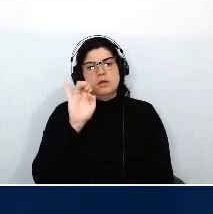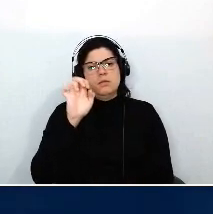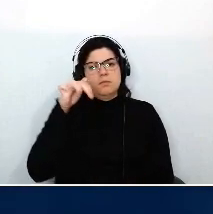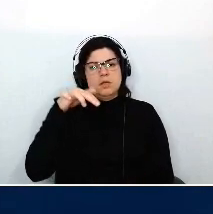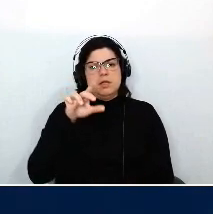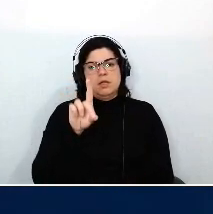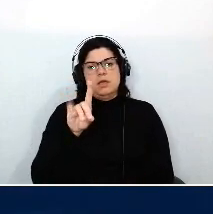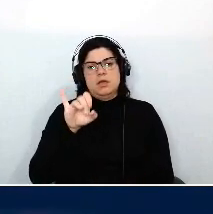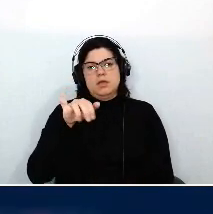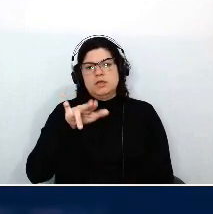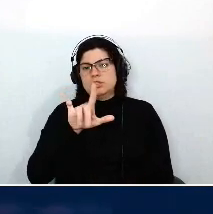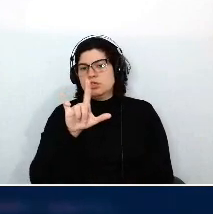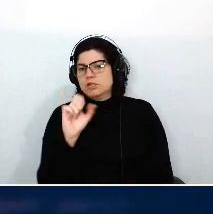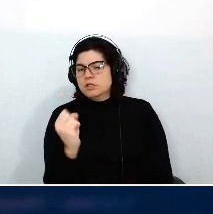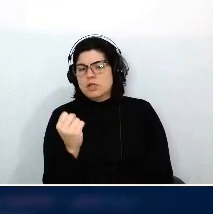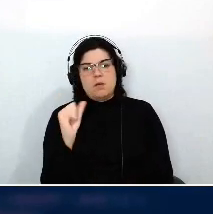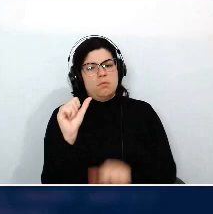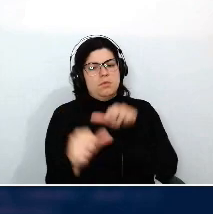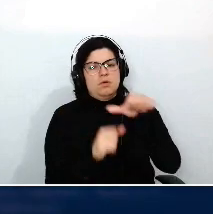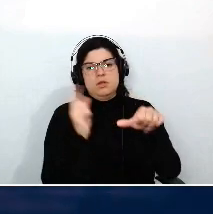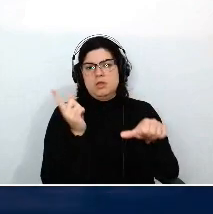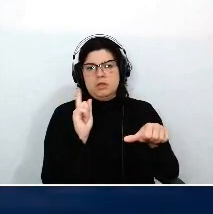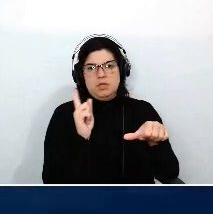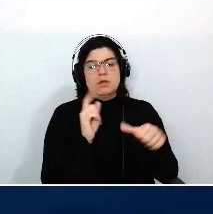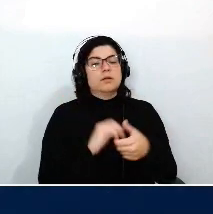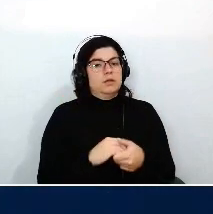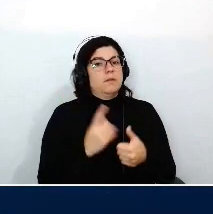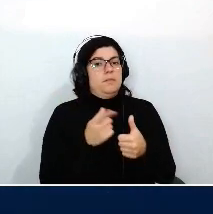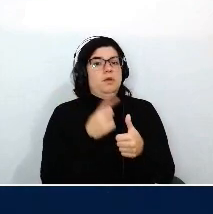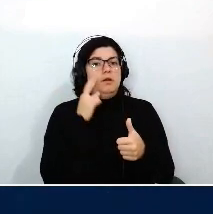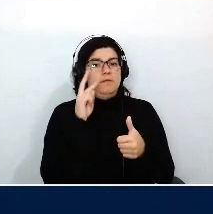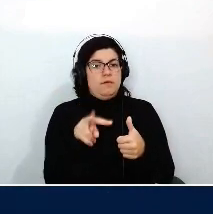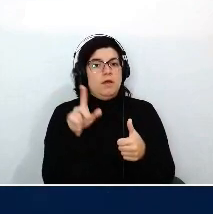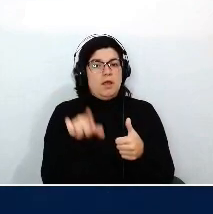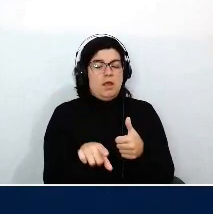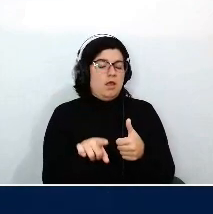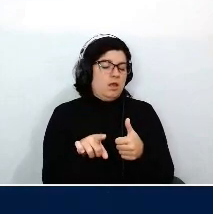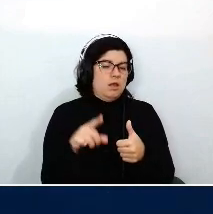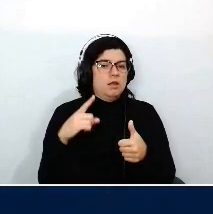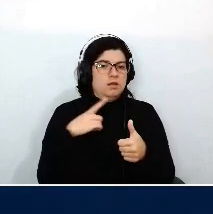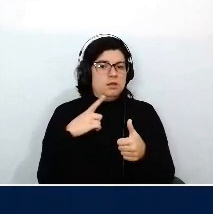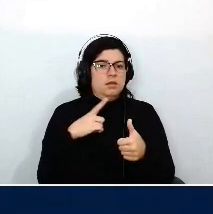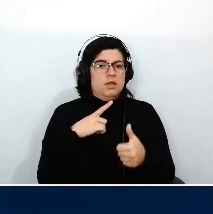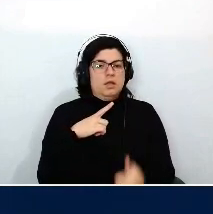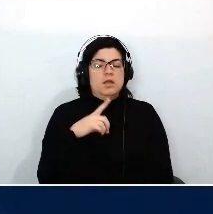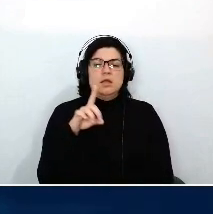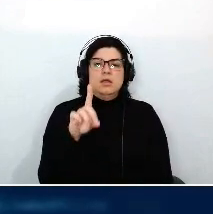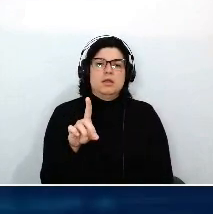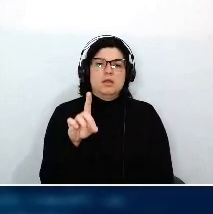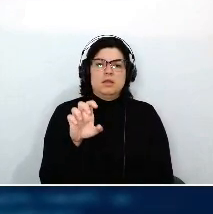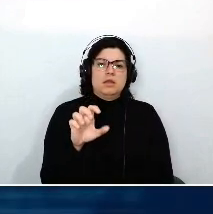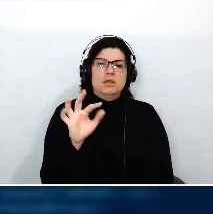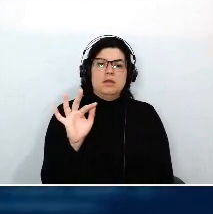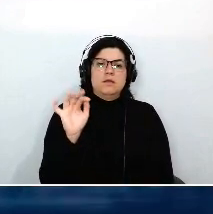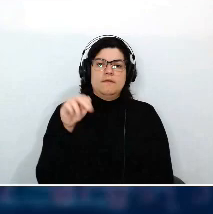variáveis. Aquele primeiro bind que a gente viu é o de definition, então a gente cria ali uma definição.